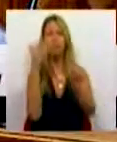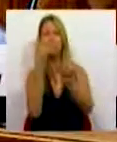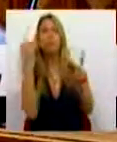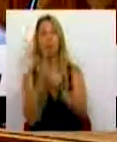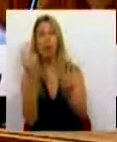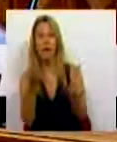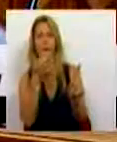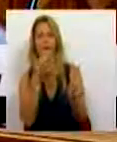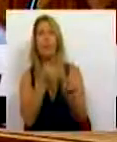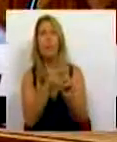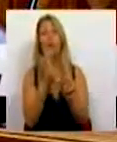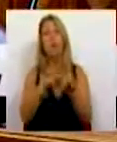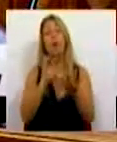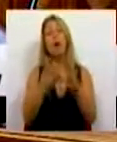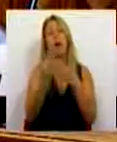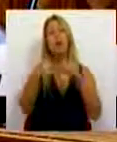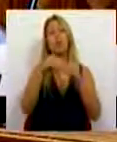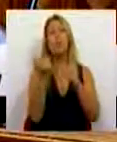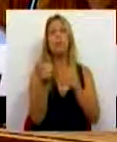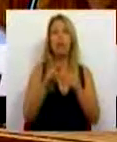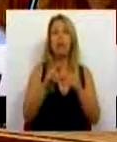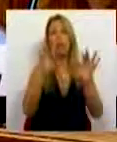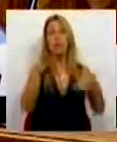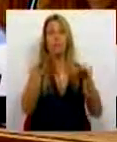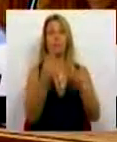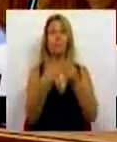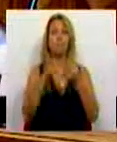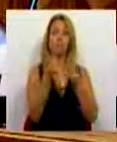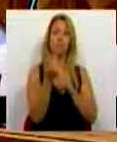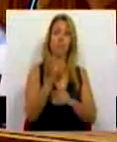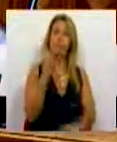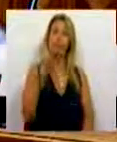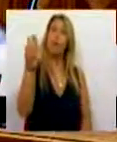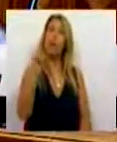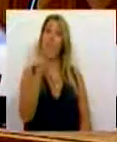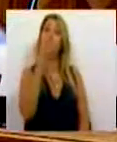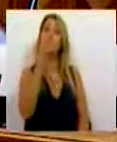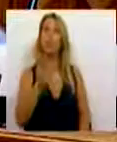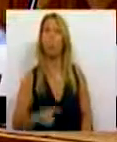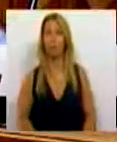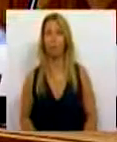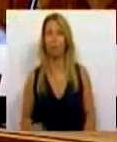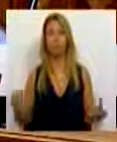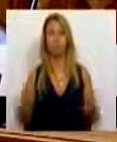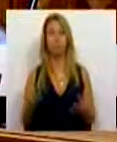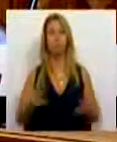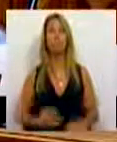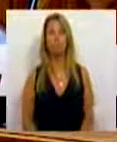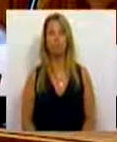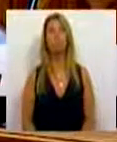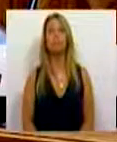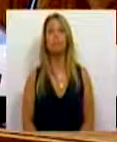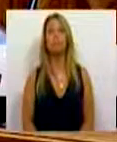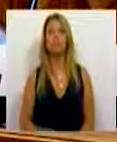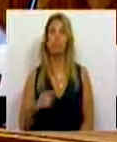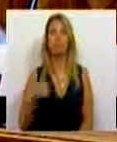questão da sobretaxa e da eliminação da sobretaxa do IRS para dizer o seguinte, é que fomos atacados